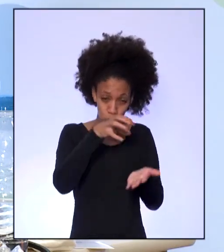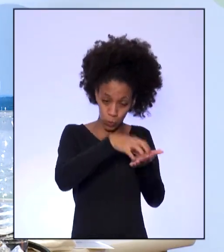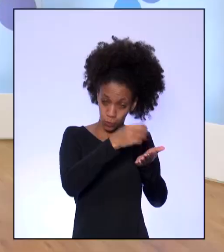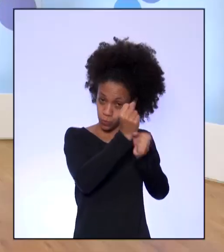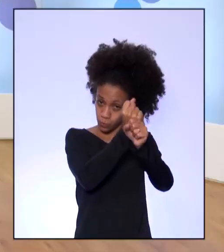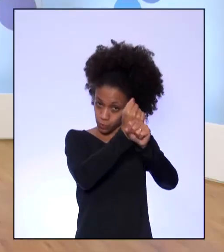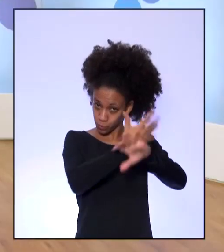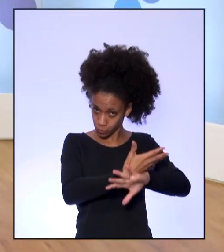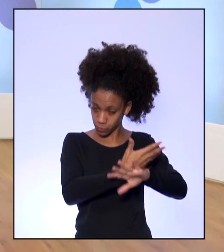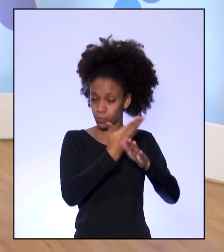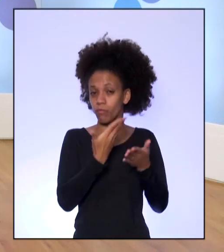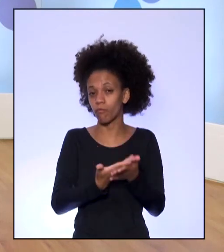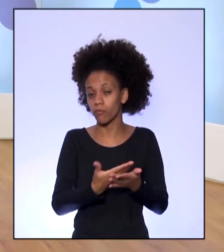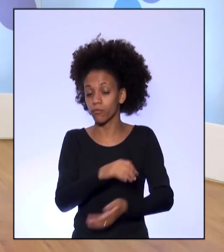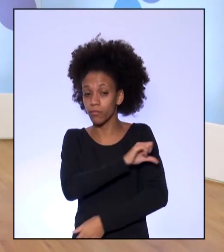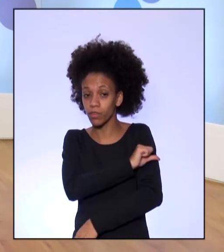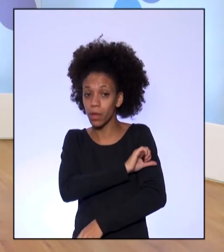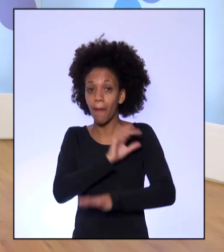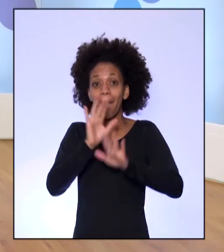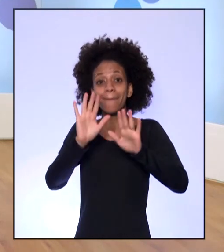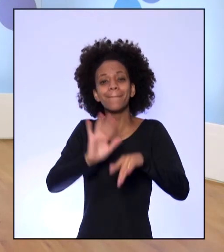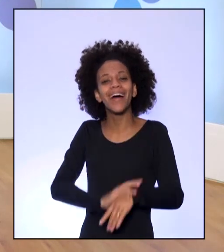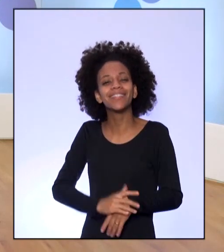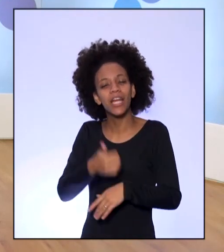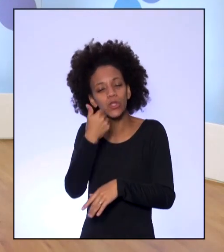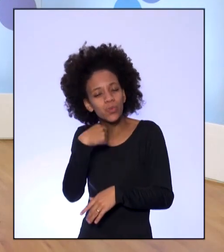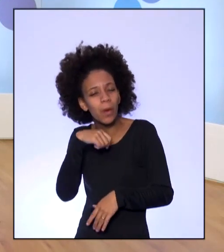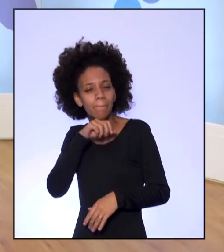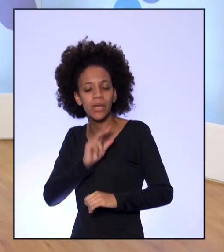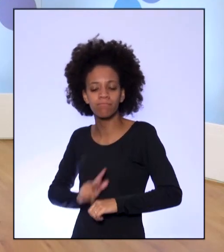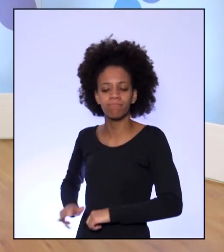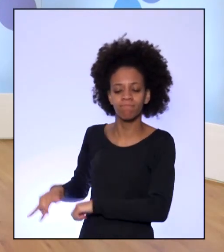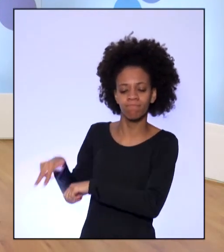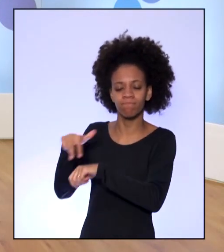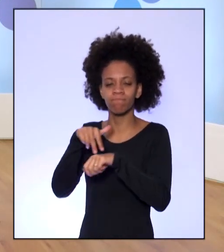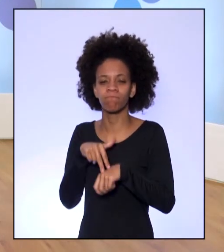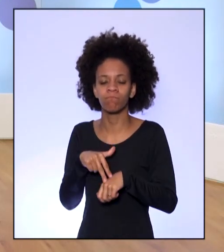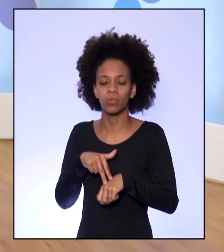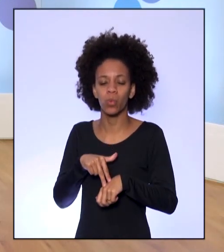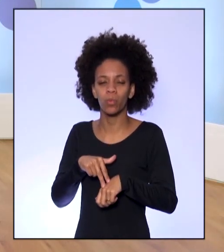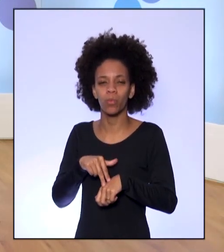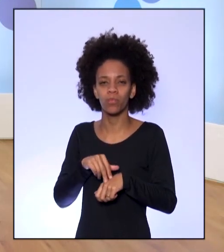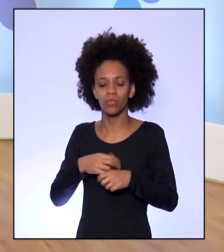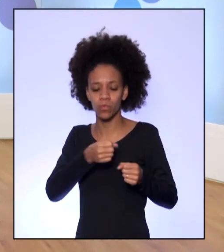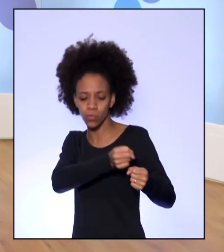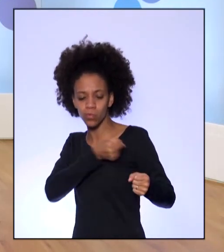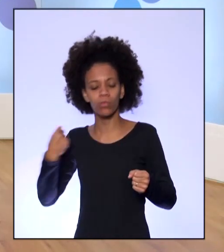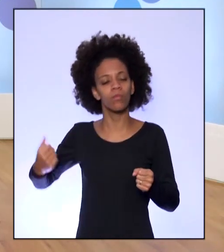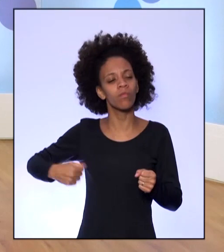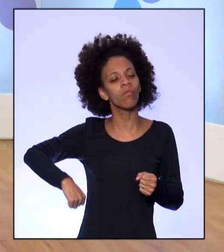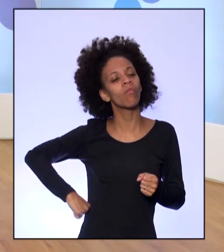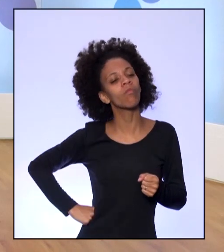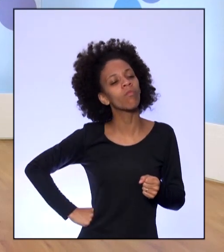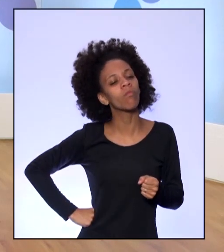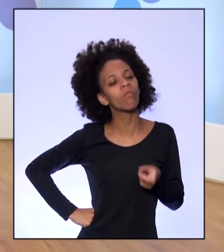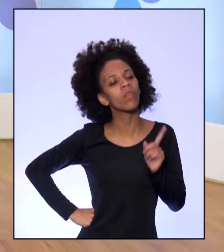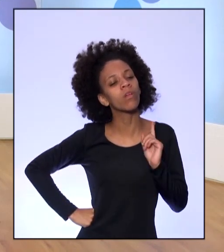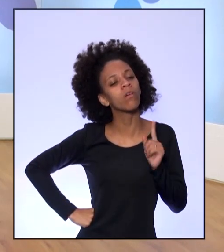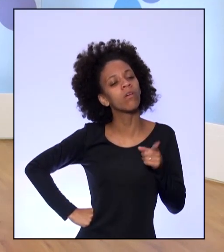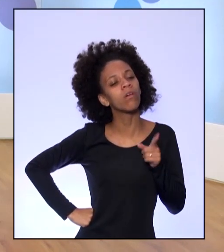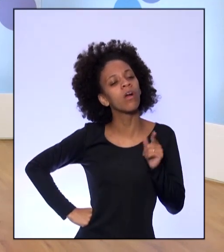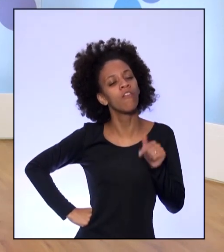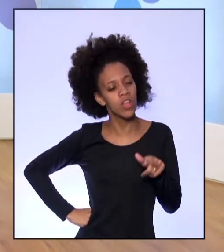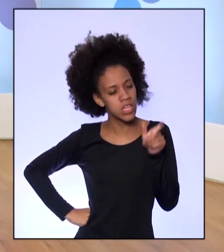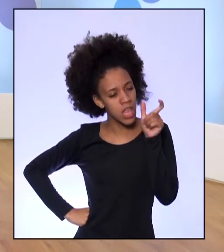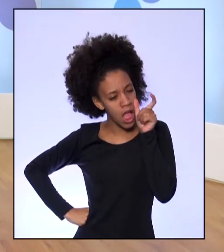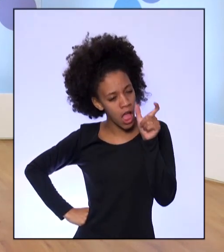do 9º ano, a sua mãe aparece lá na porta, coloca a mão na cintura assim e fala: "Ei, Mauro, espertinho